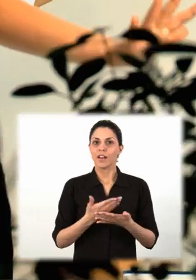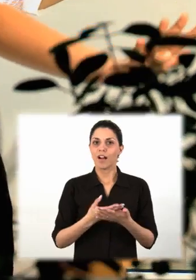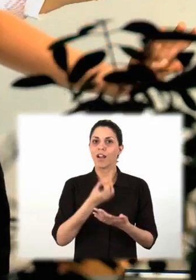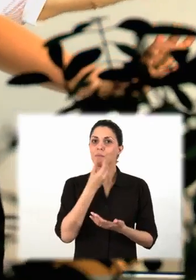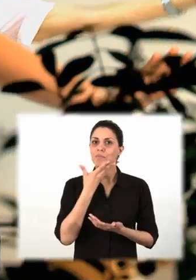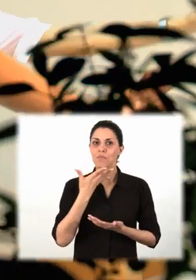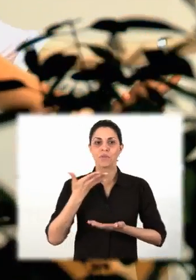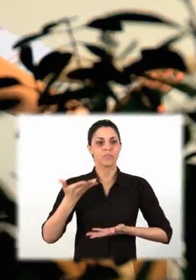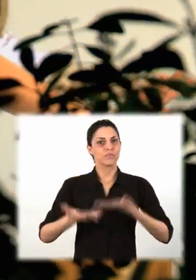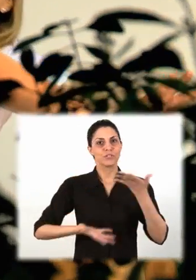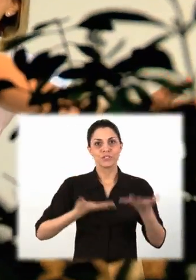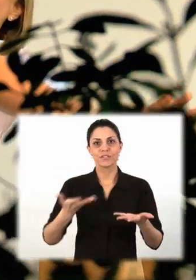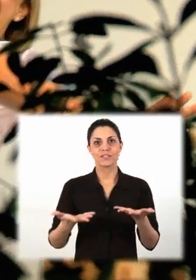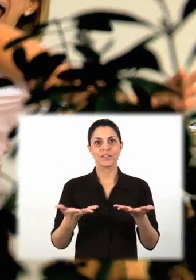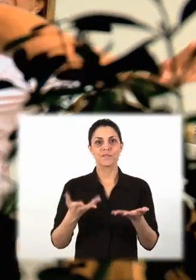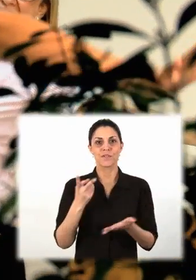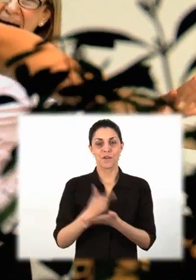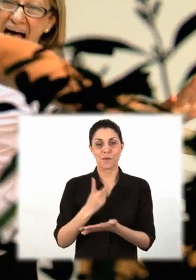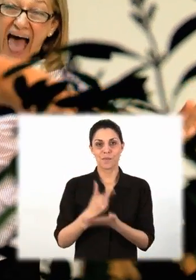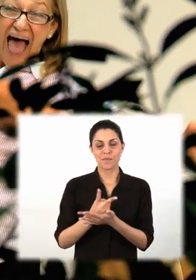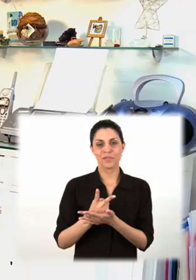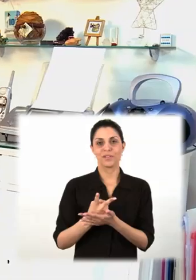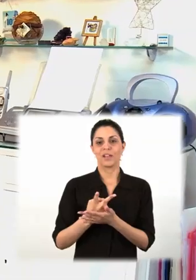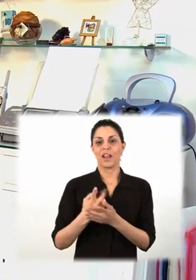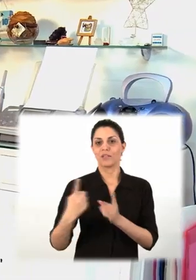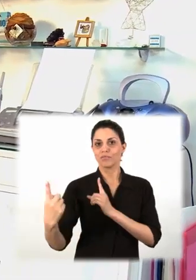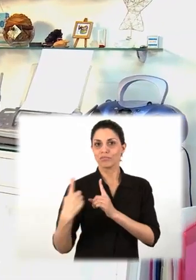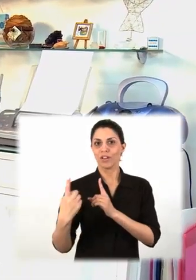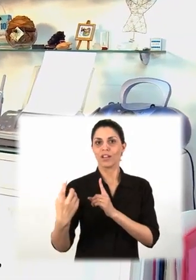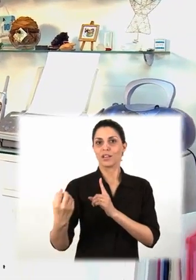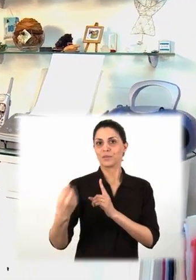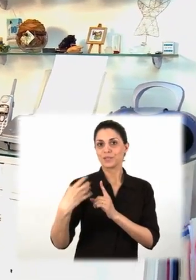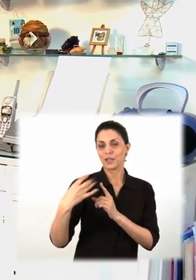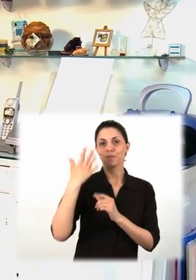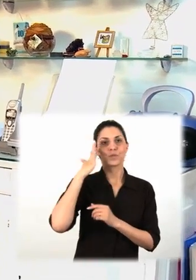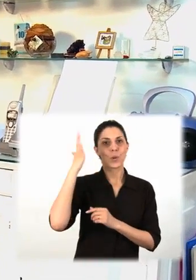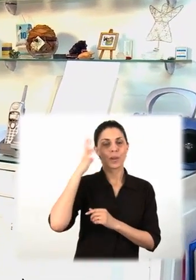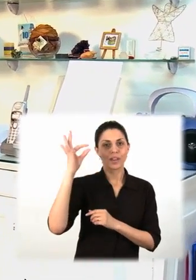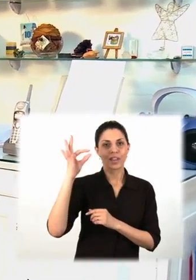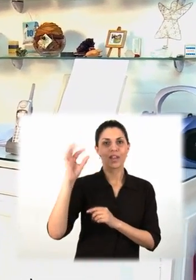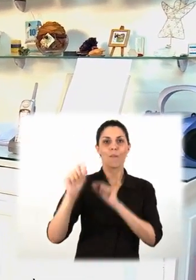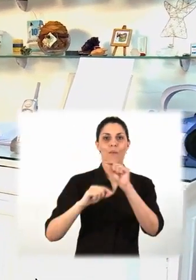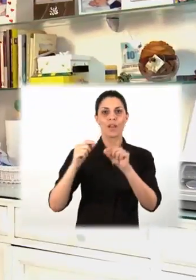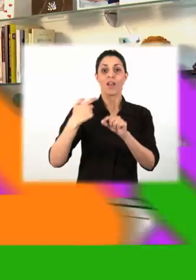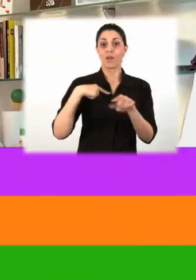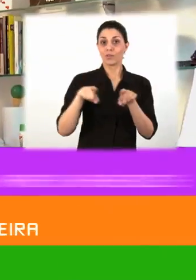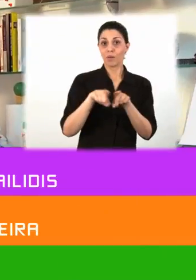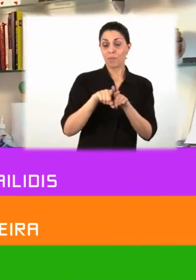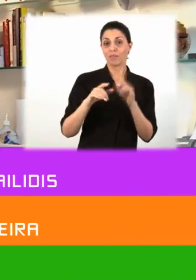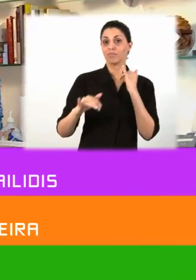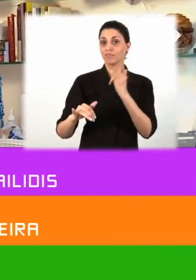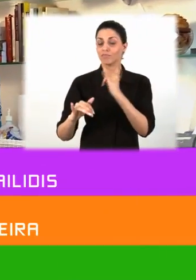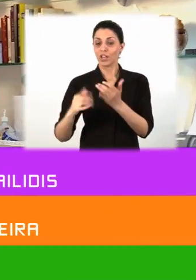Foi uma aula bem dinâmica, assim. Ao mesmo tempo que ela ia falando a própria teoria do que ela queria ensinar, eu